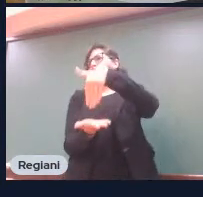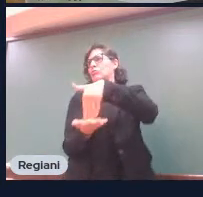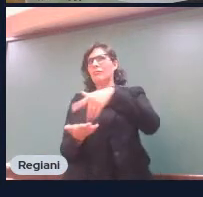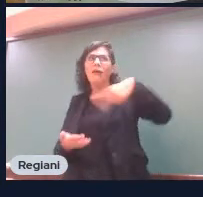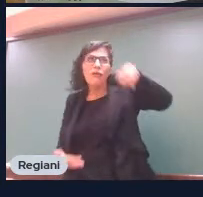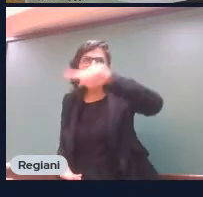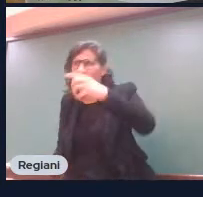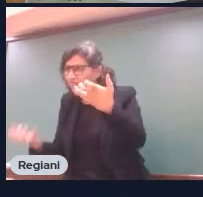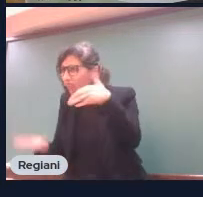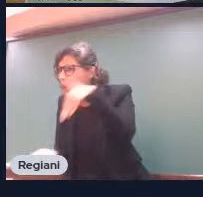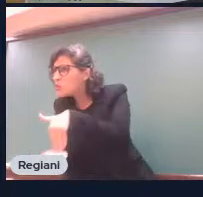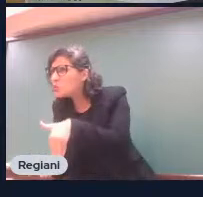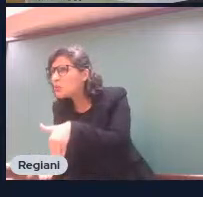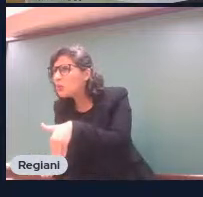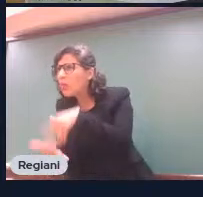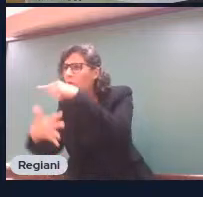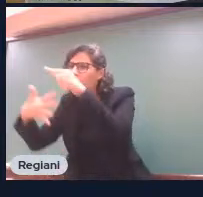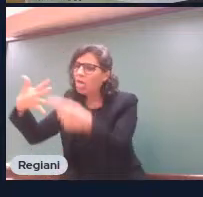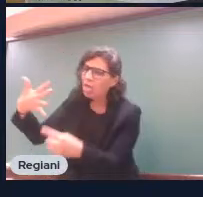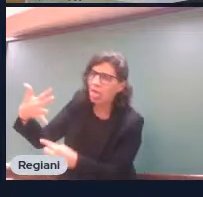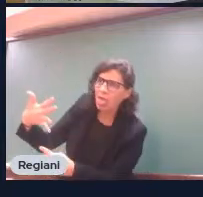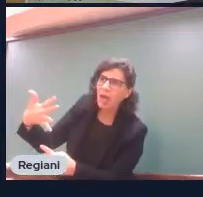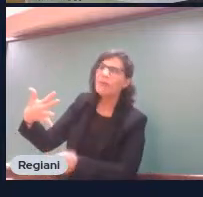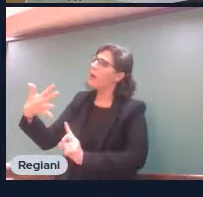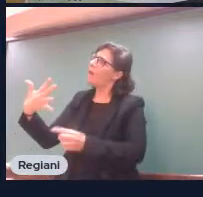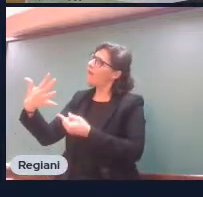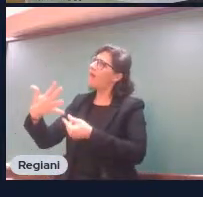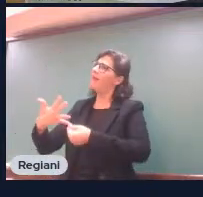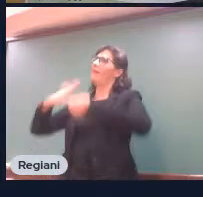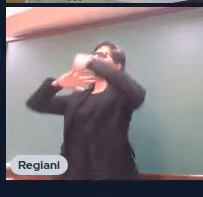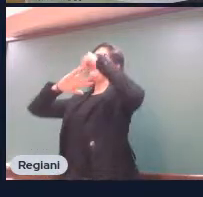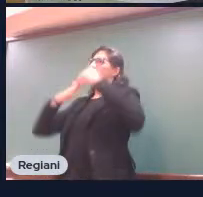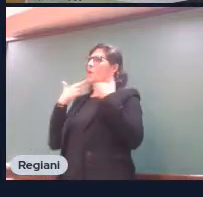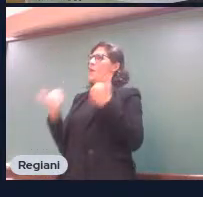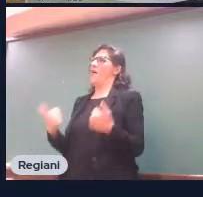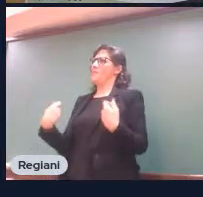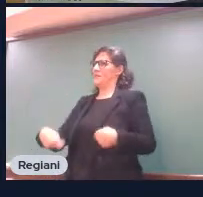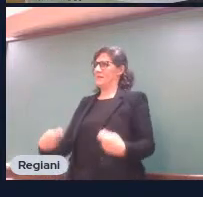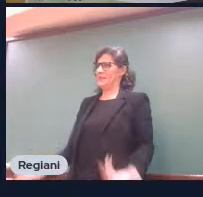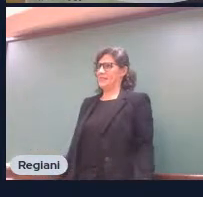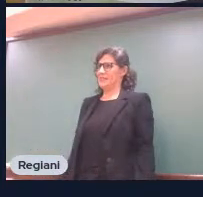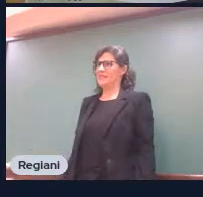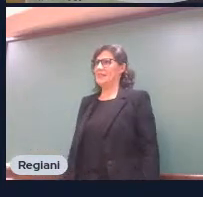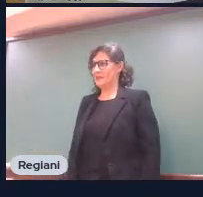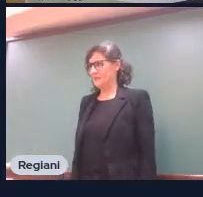né? Ou, pelo menos, precisamos melhorar isso.